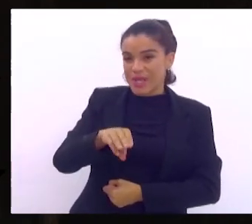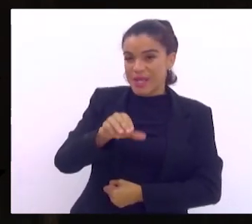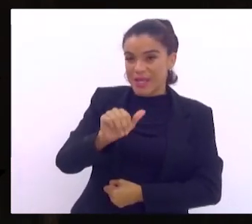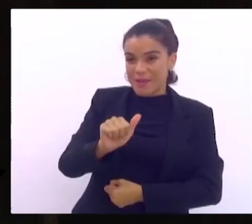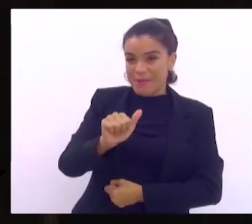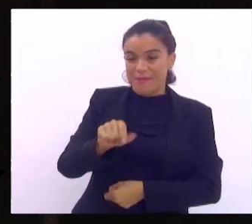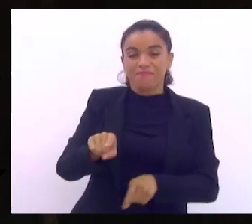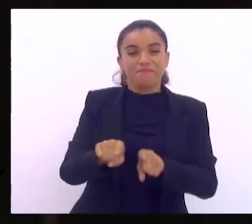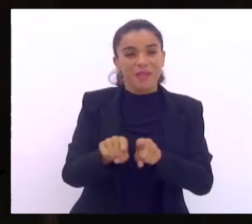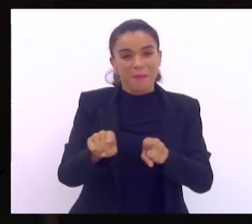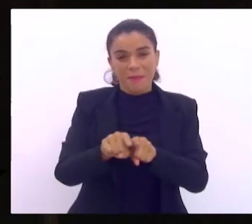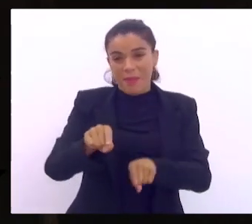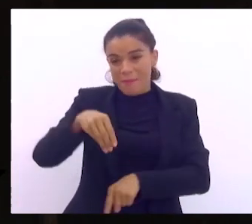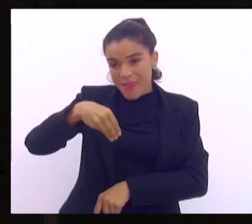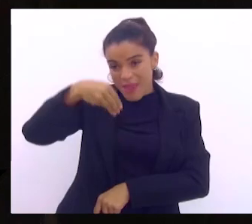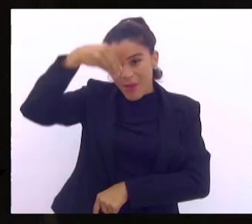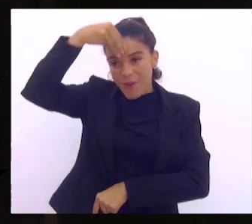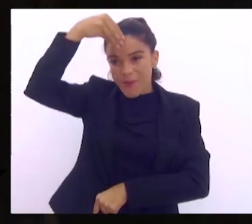comadre,